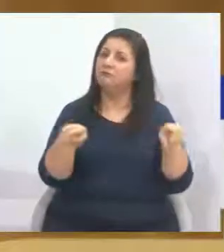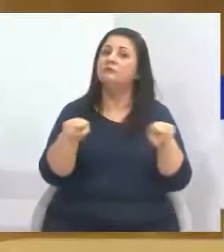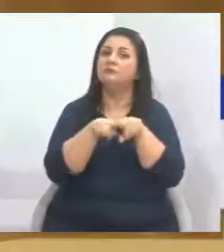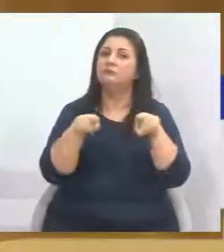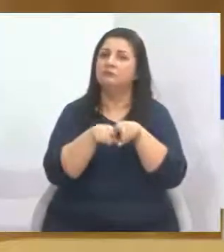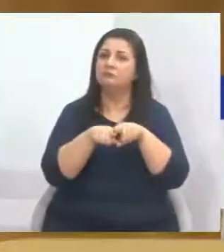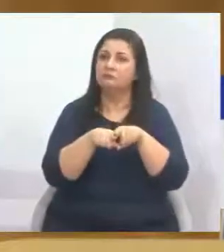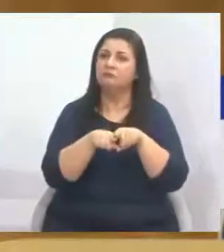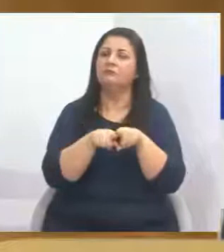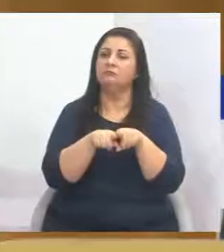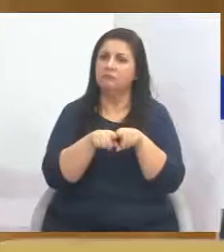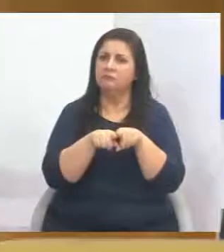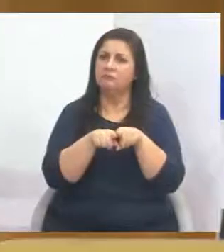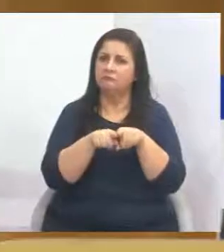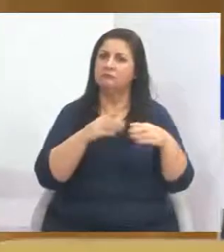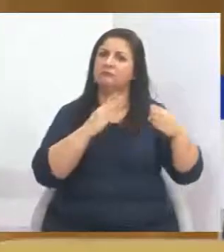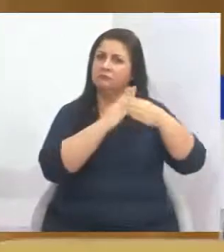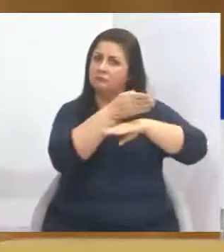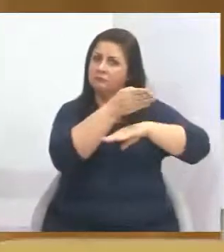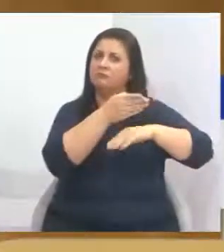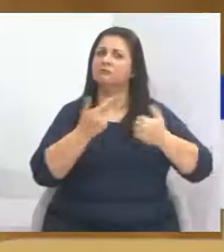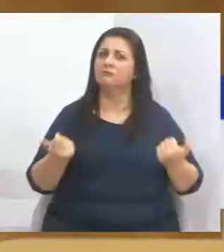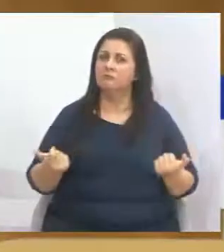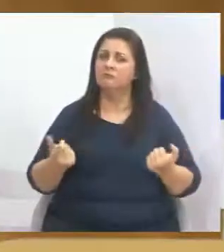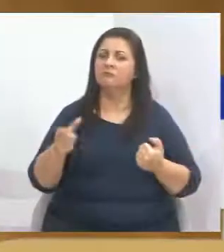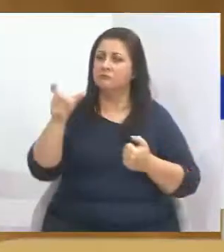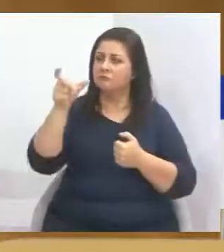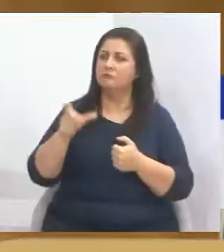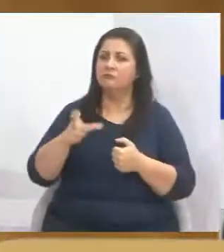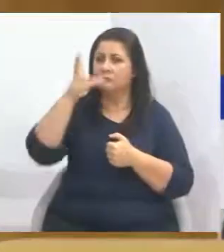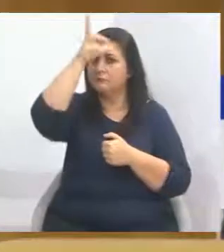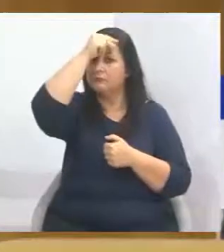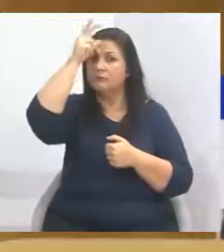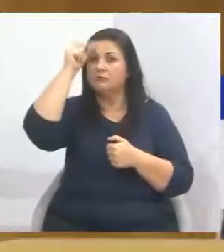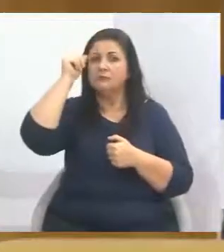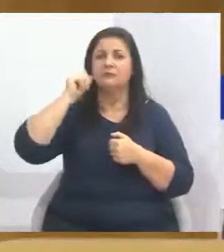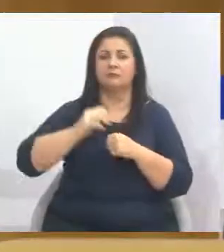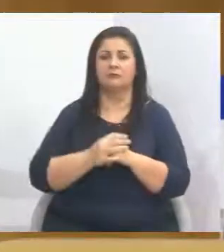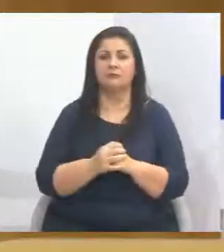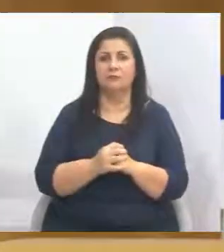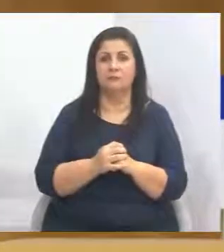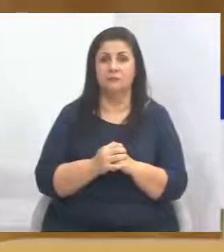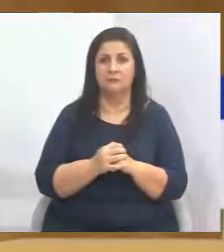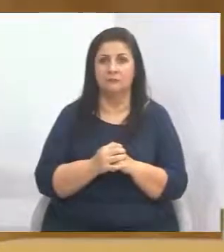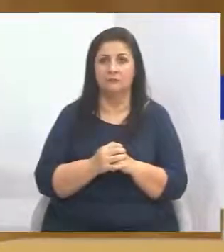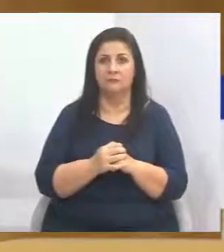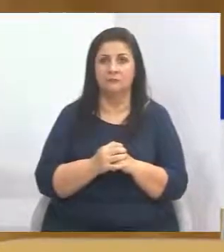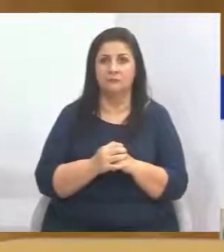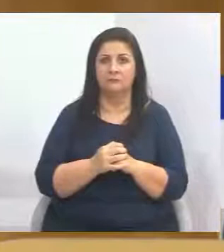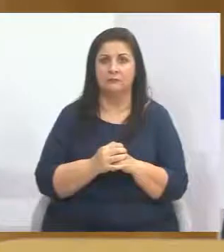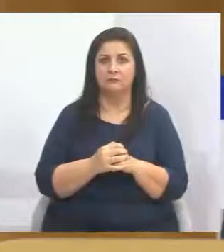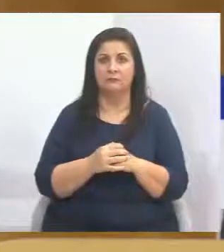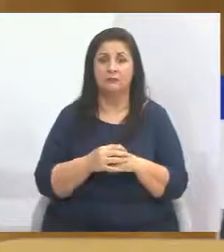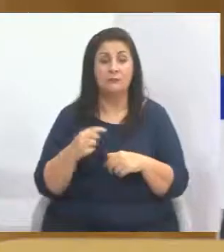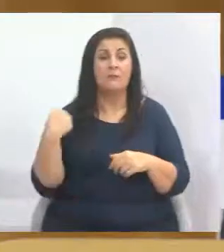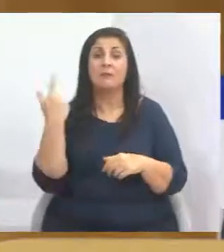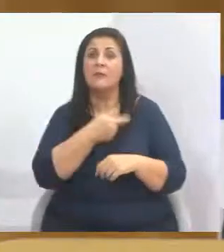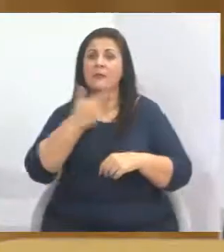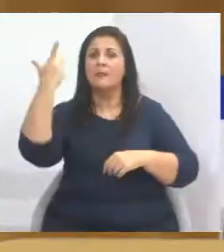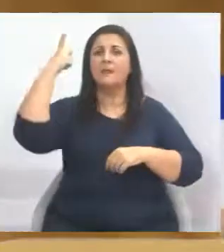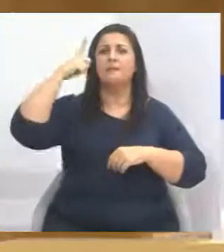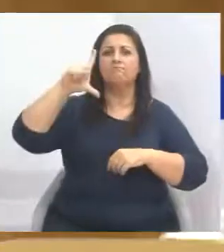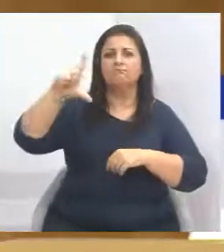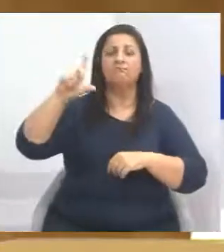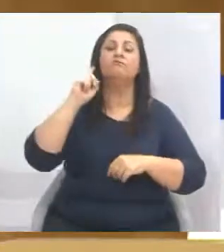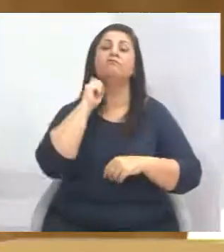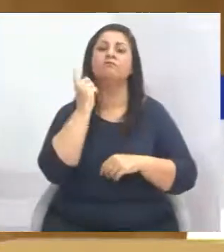também tivesse sido sancionado pelo atual prefeito, pelo prefeito Isaías, para que então a gente pudesse garantir